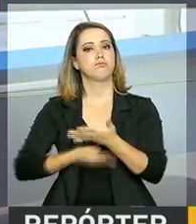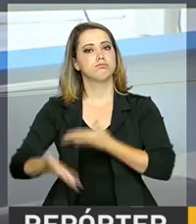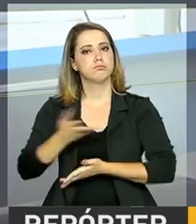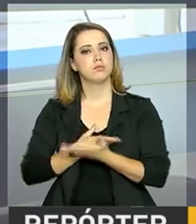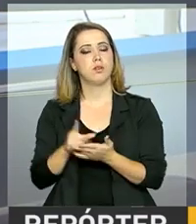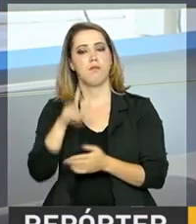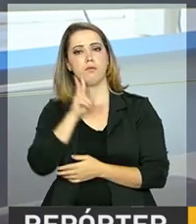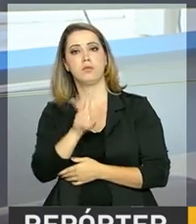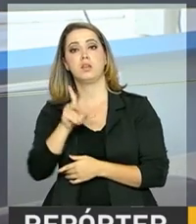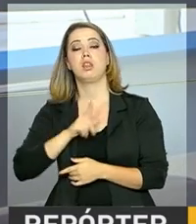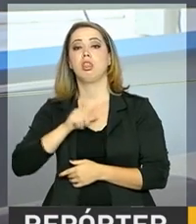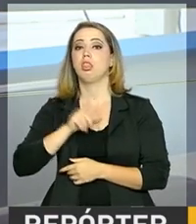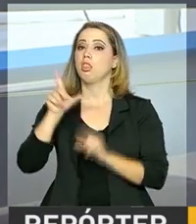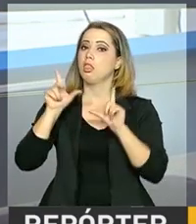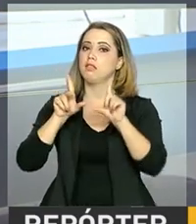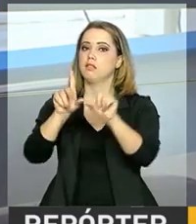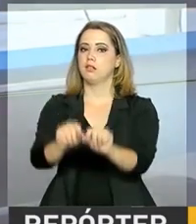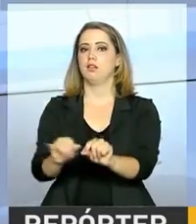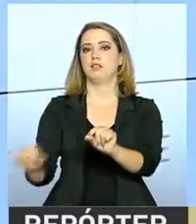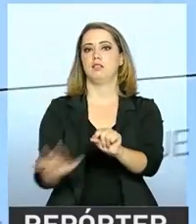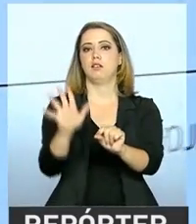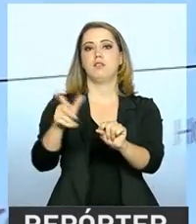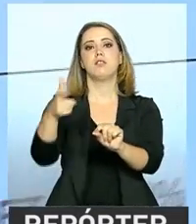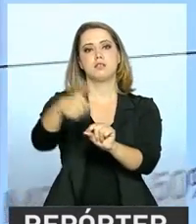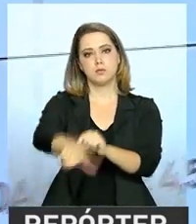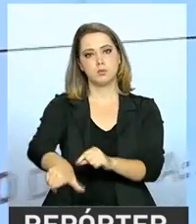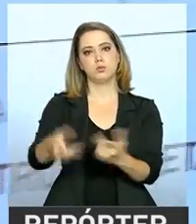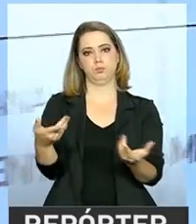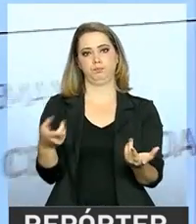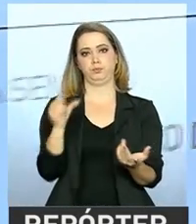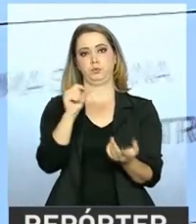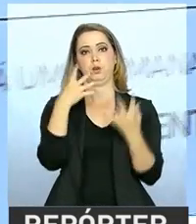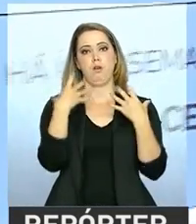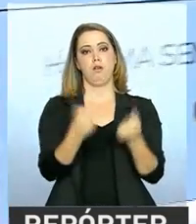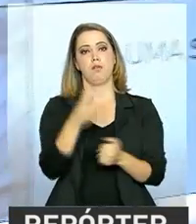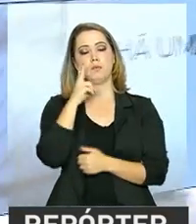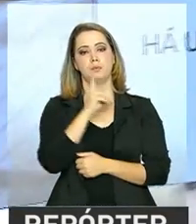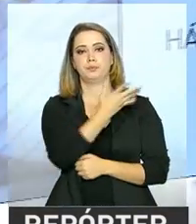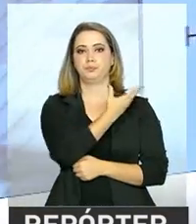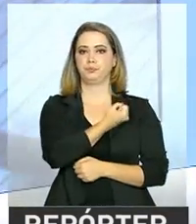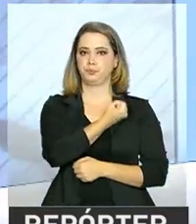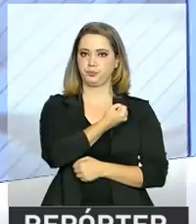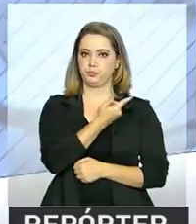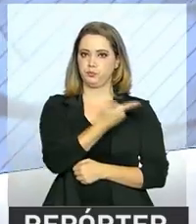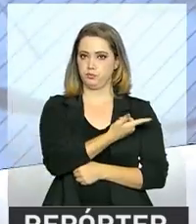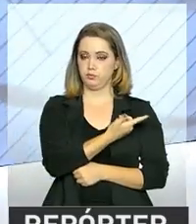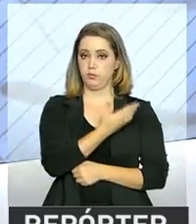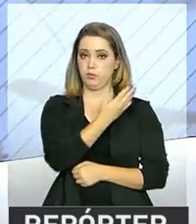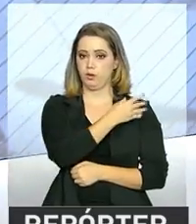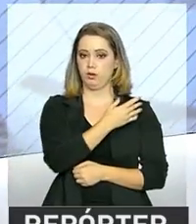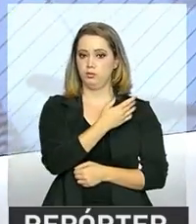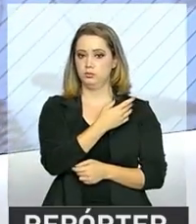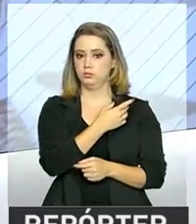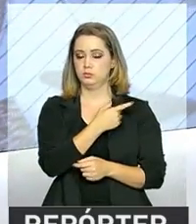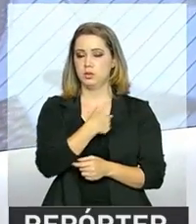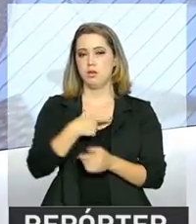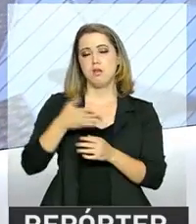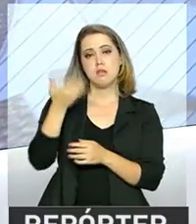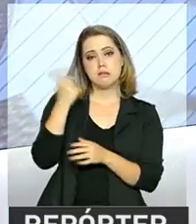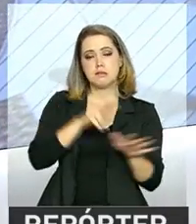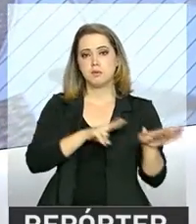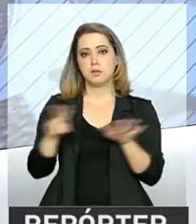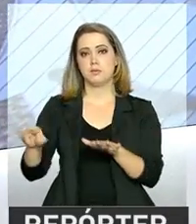uma queda na inflação para este ano vamos ver os números aqui no telão na semana passada A previsão era de que a inflação